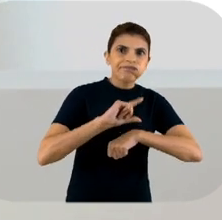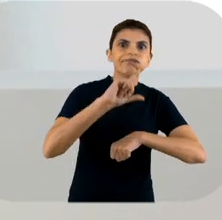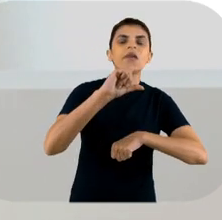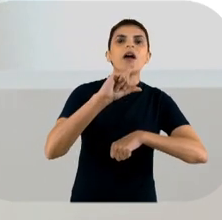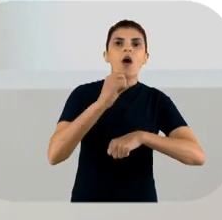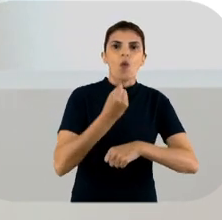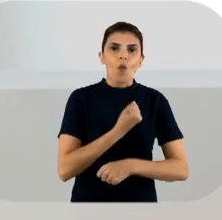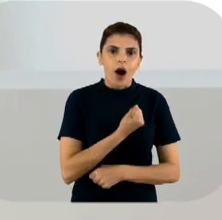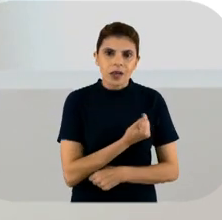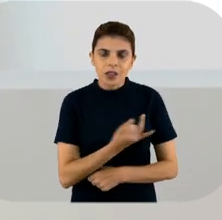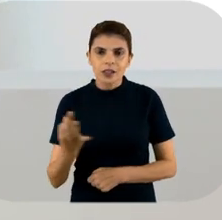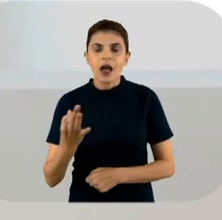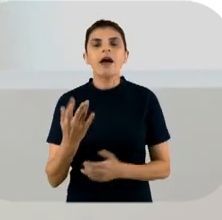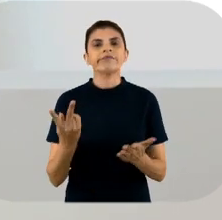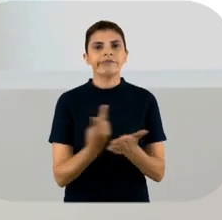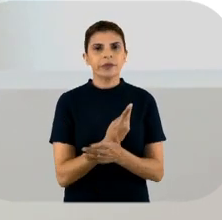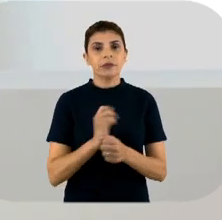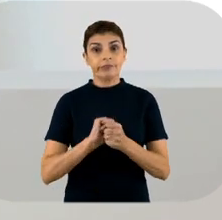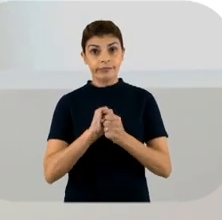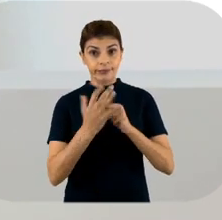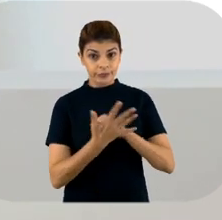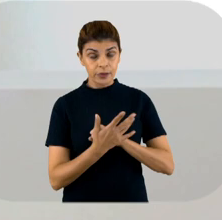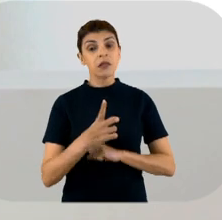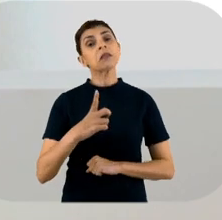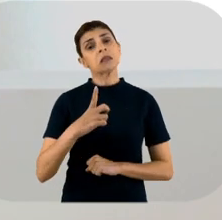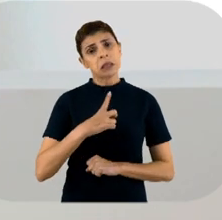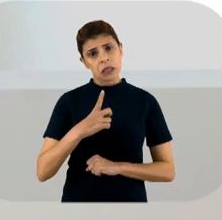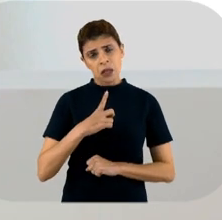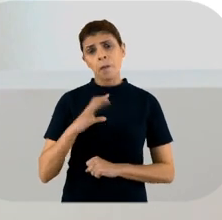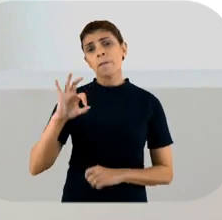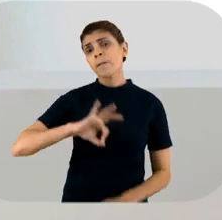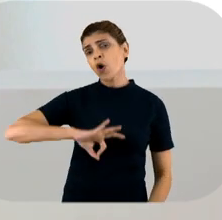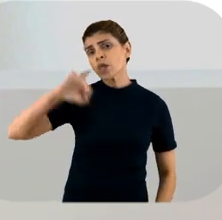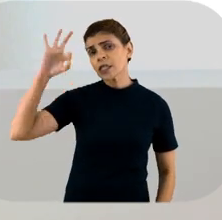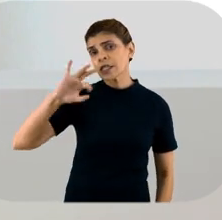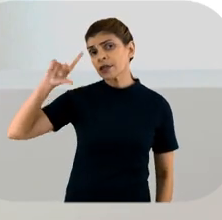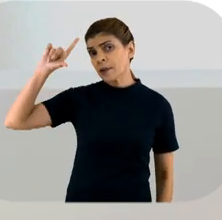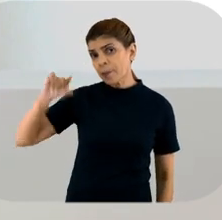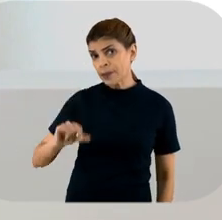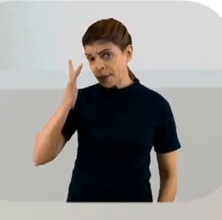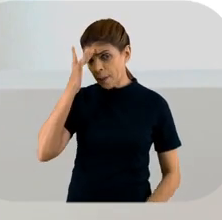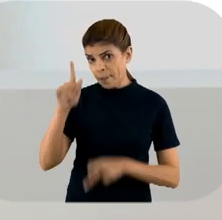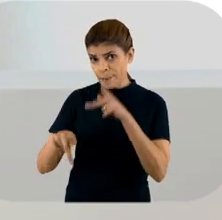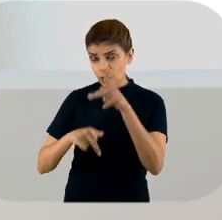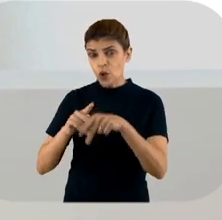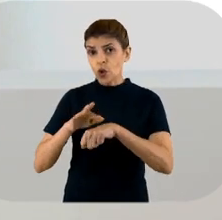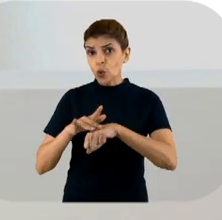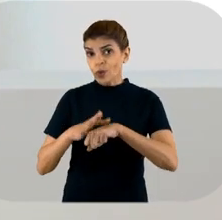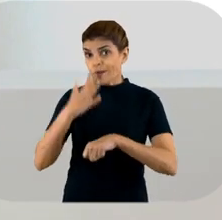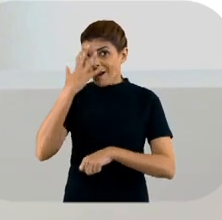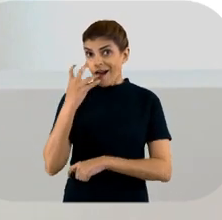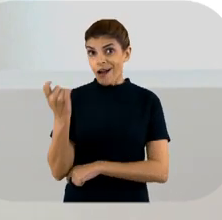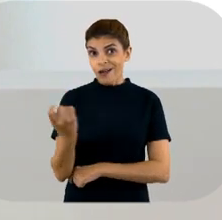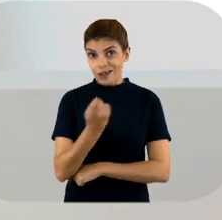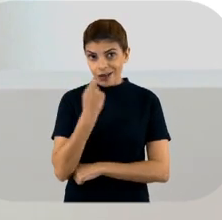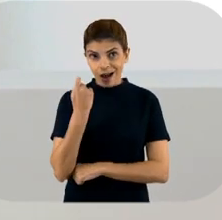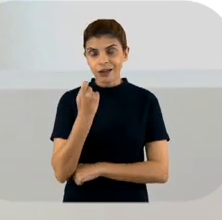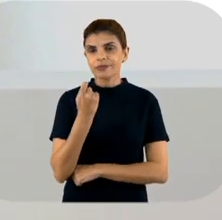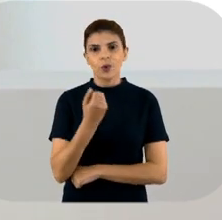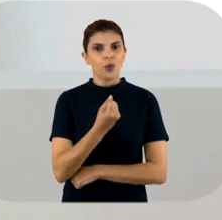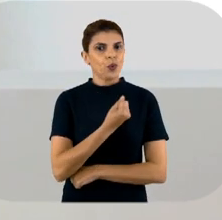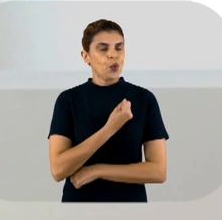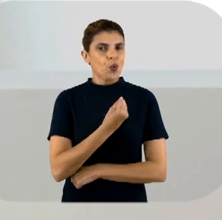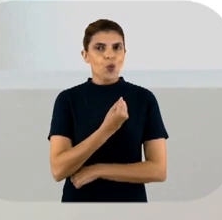número de casos. E como são casos que, apesar de ter uma baixa porcentagem de pessoas com doença grave, fica um